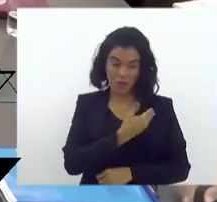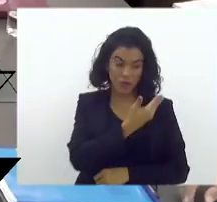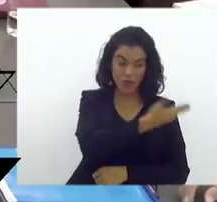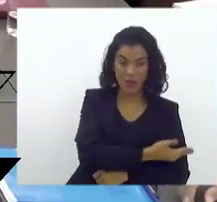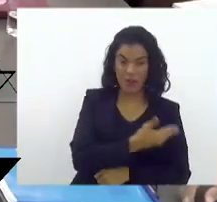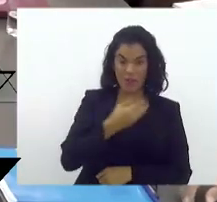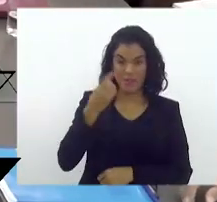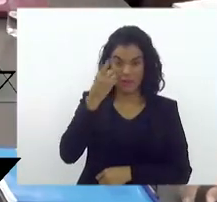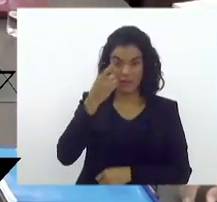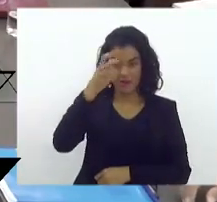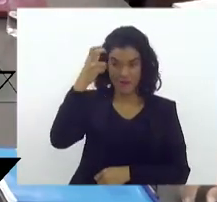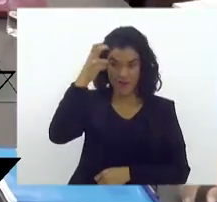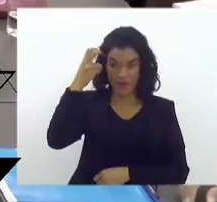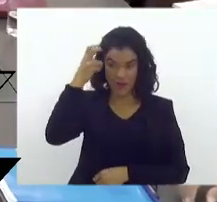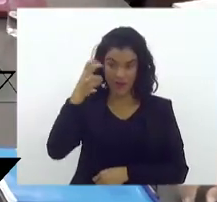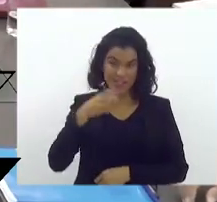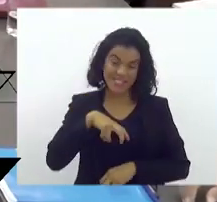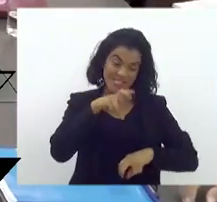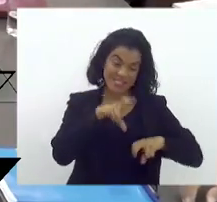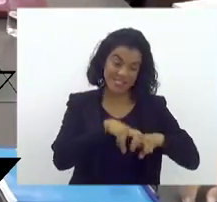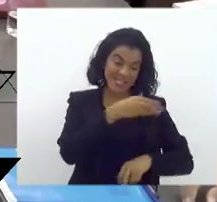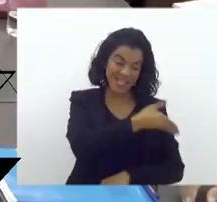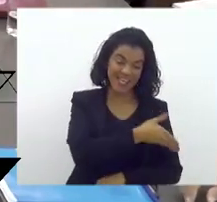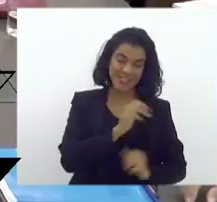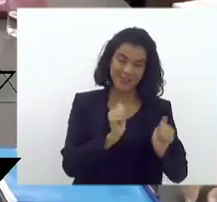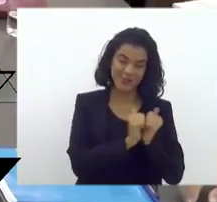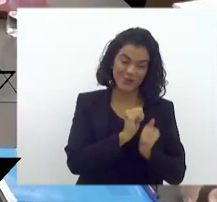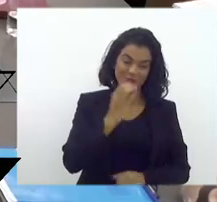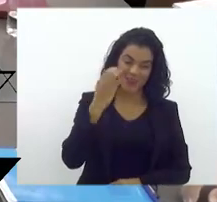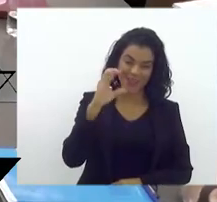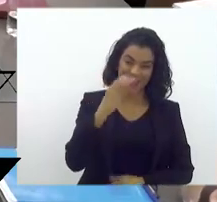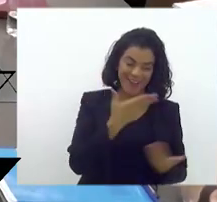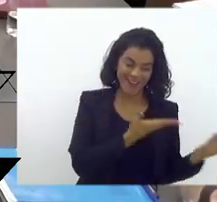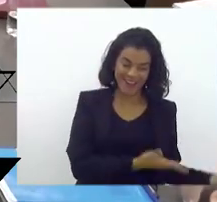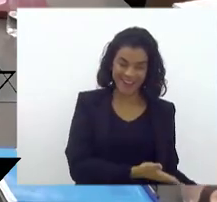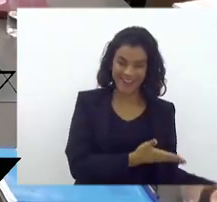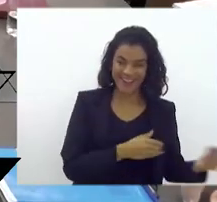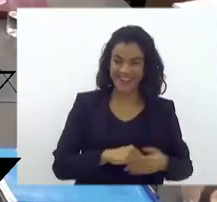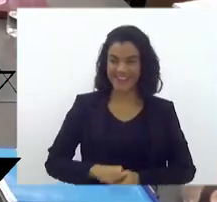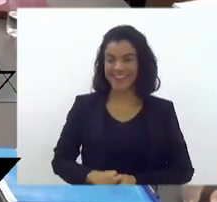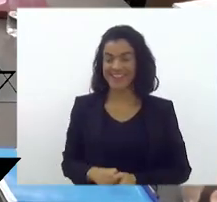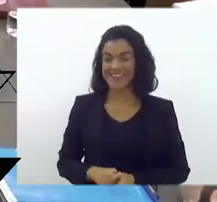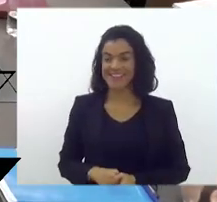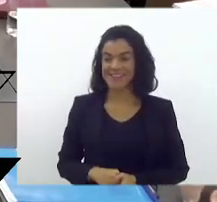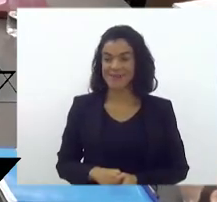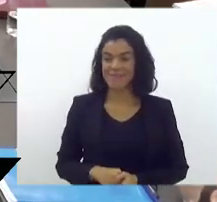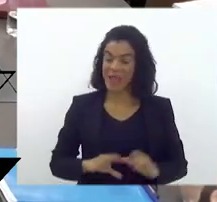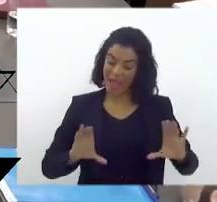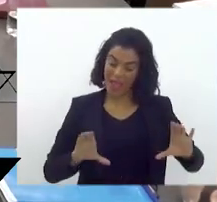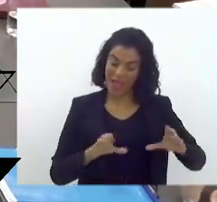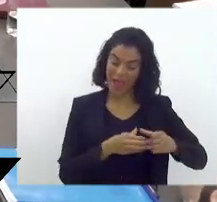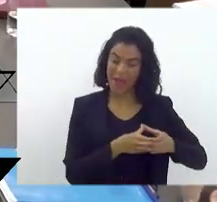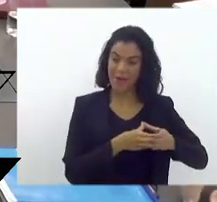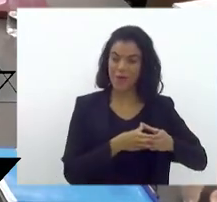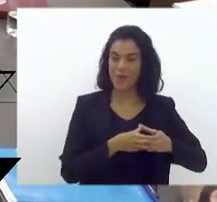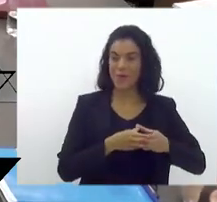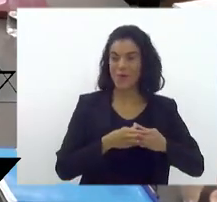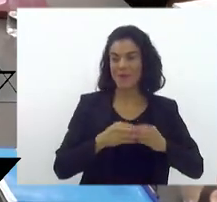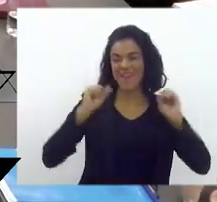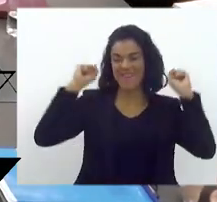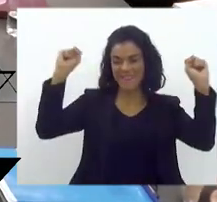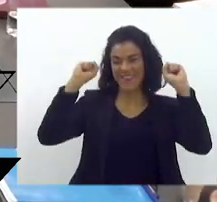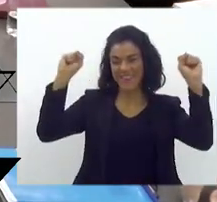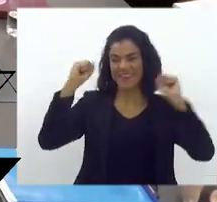deputado Serginho. Também. Vai sentar aqui no bloco de Niterói, aqui do meu ladinho. Tá certo. Bancada de Niterói unida. Viva